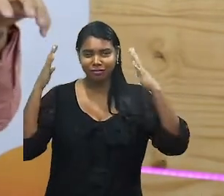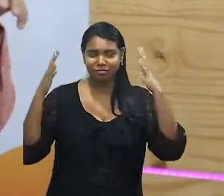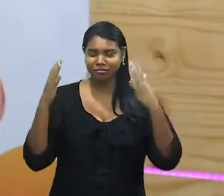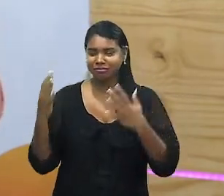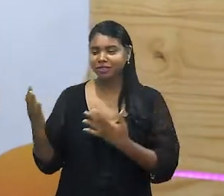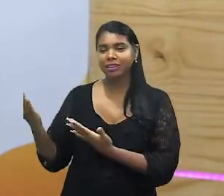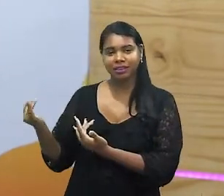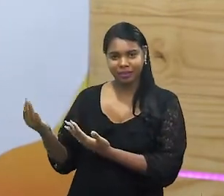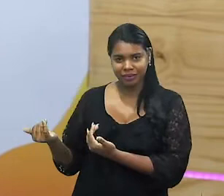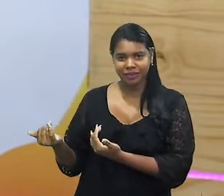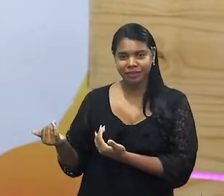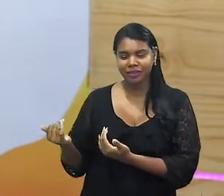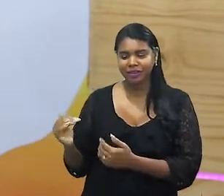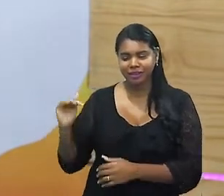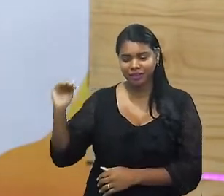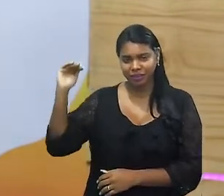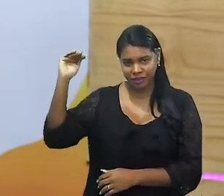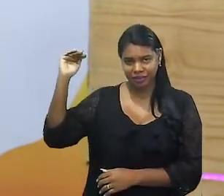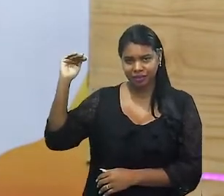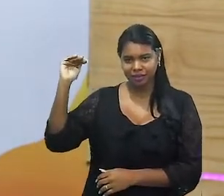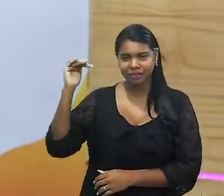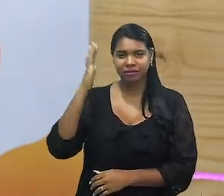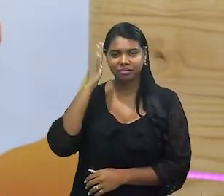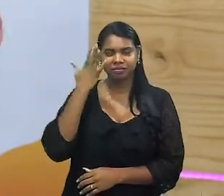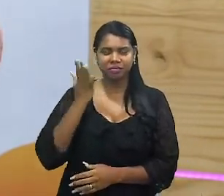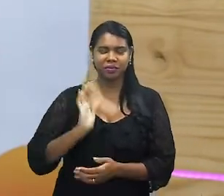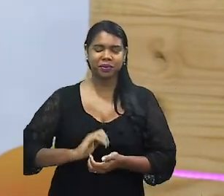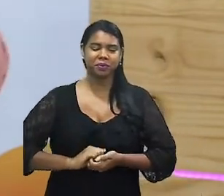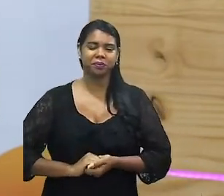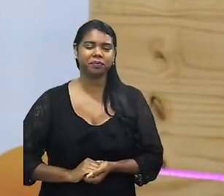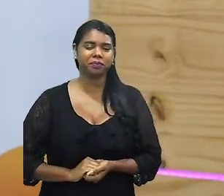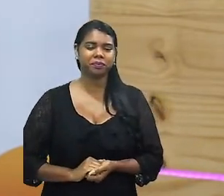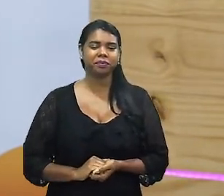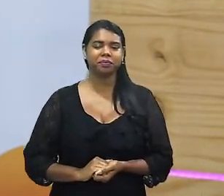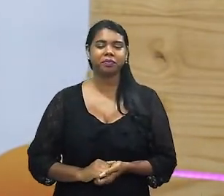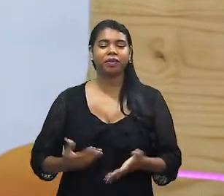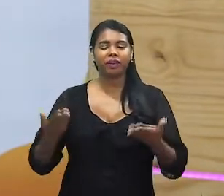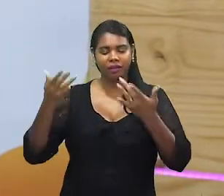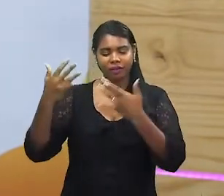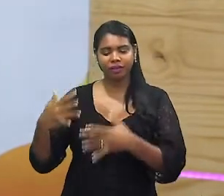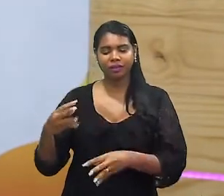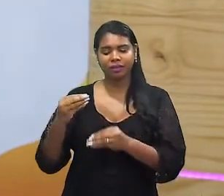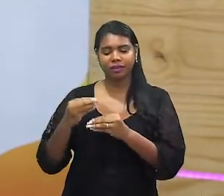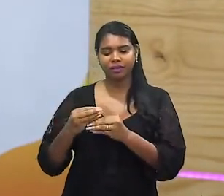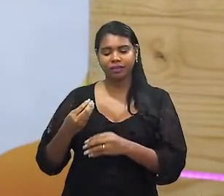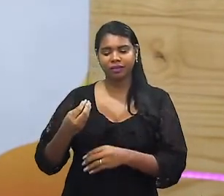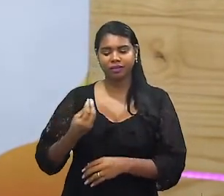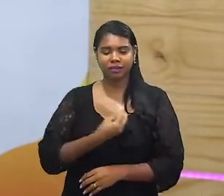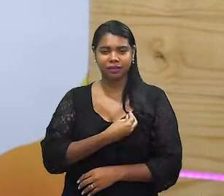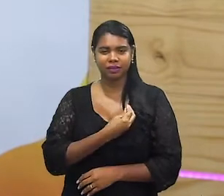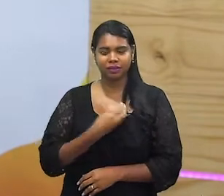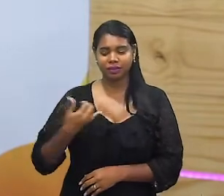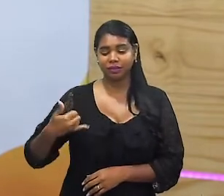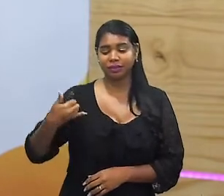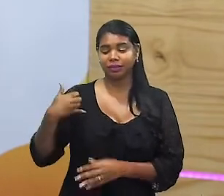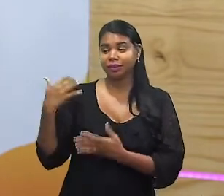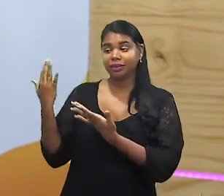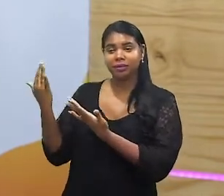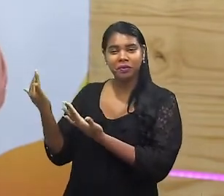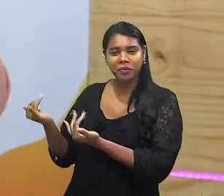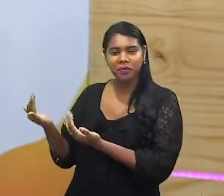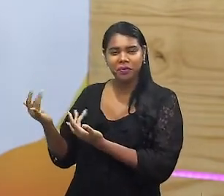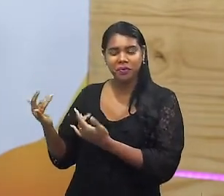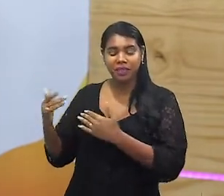crianças ainda pré-adolescentes, adolescentes não. Vamos falar dos pré-adolescentes. Ali aquele limbo, né?